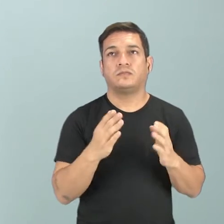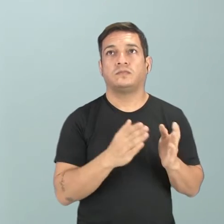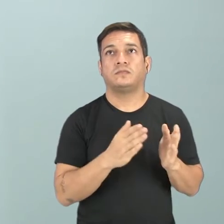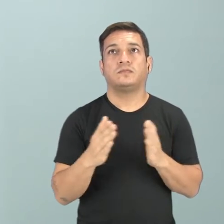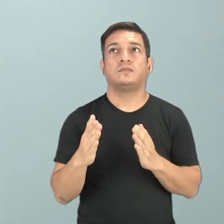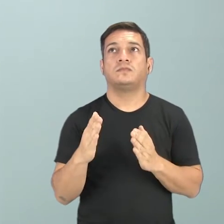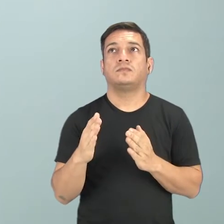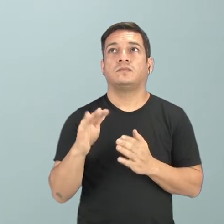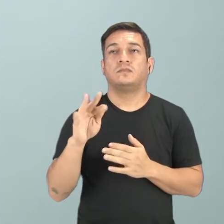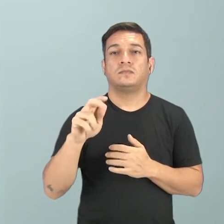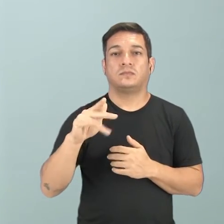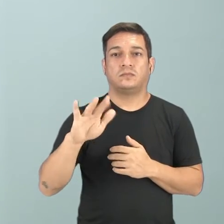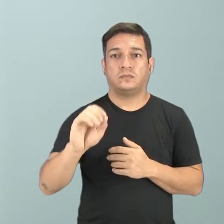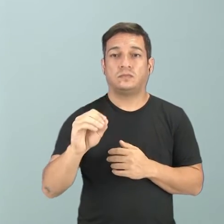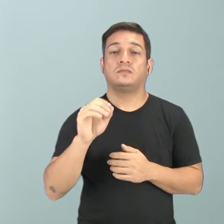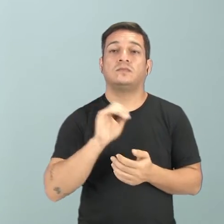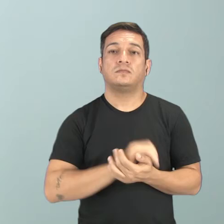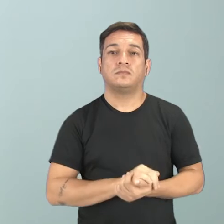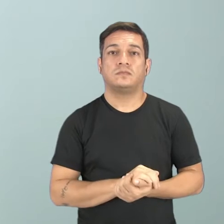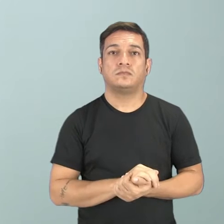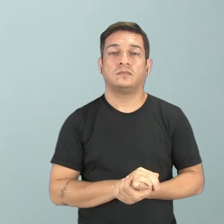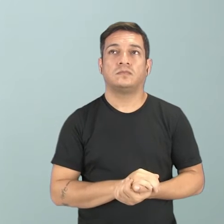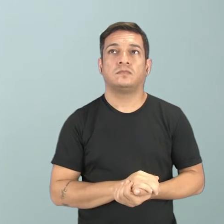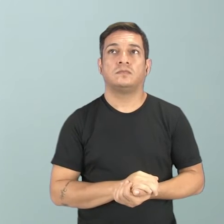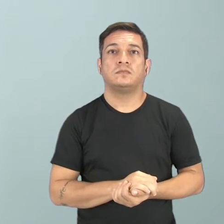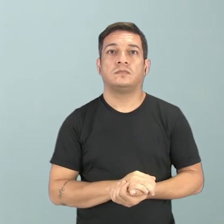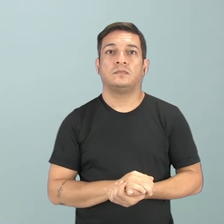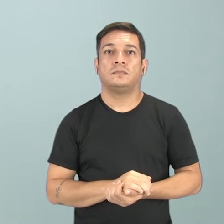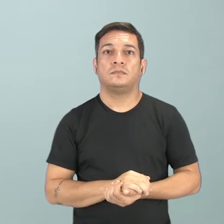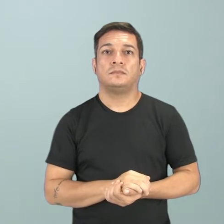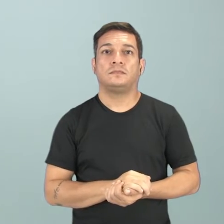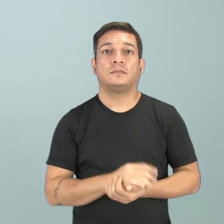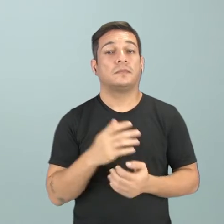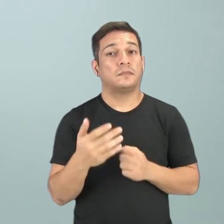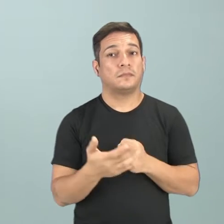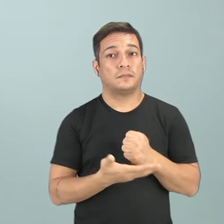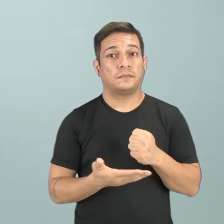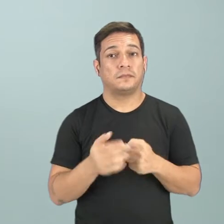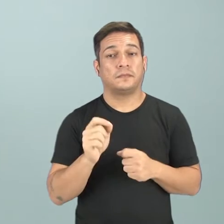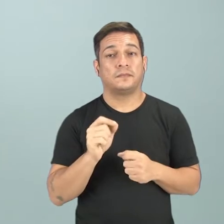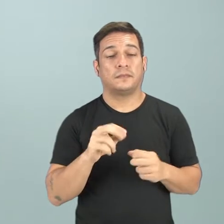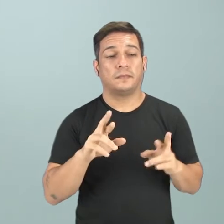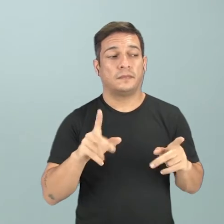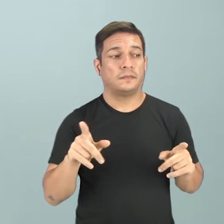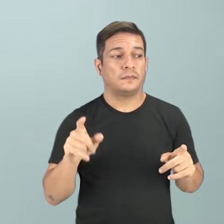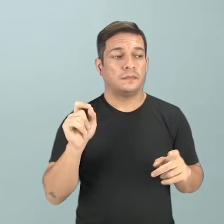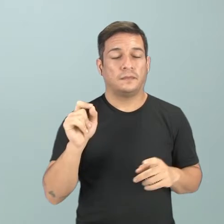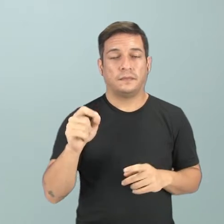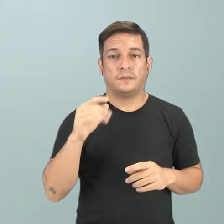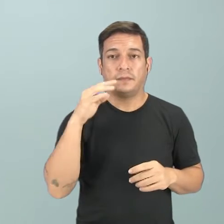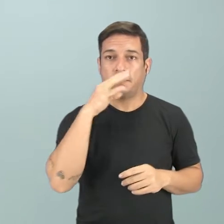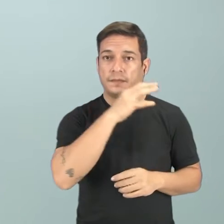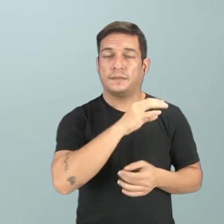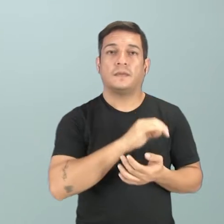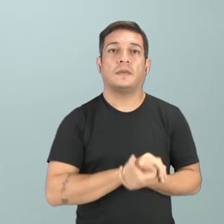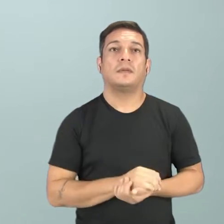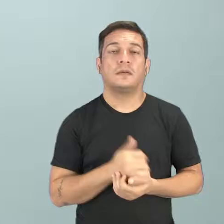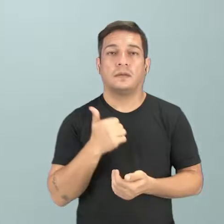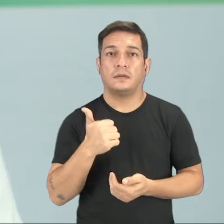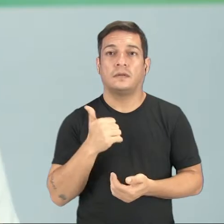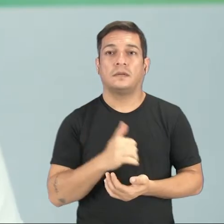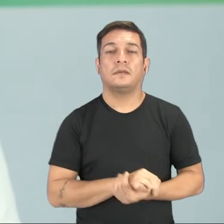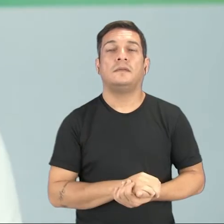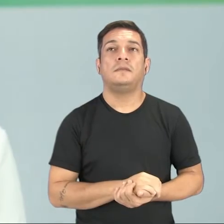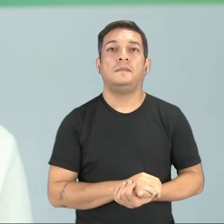partes, em frações, os constituintes do petróleo, de acordo com a diferença de temperatura.